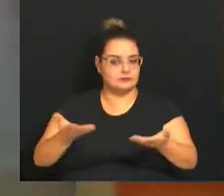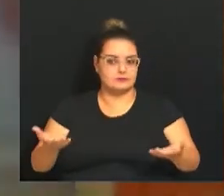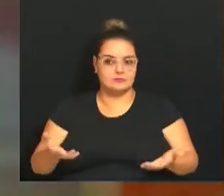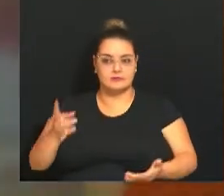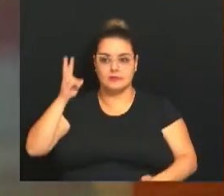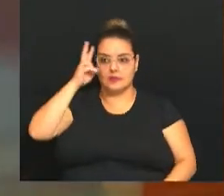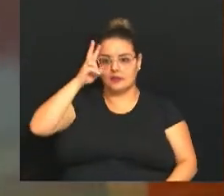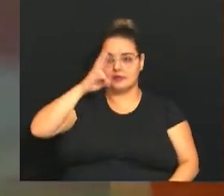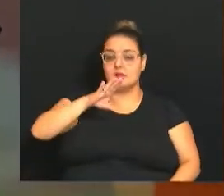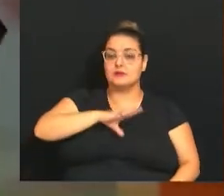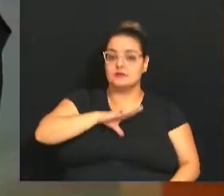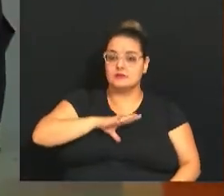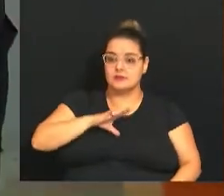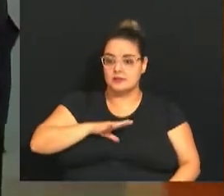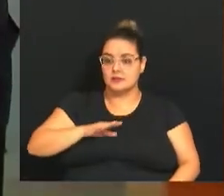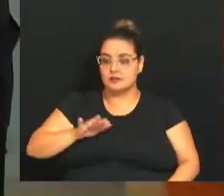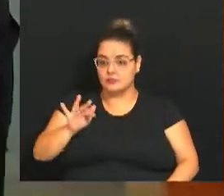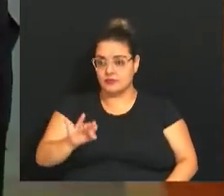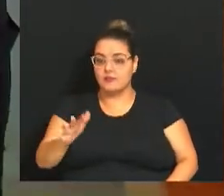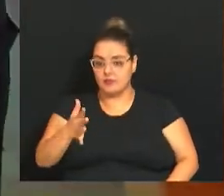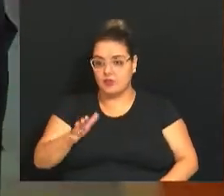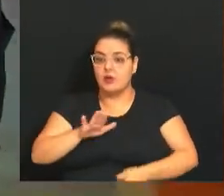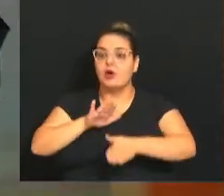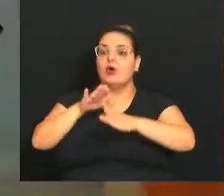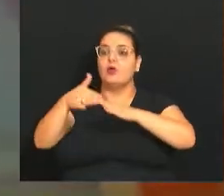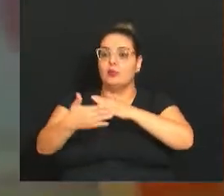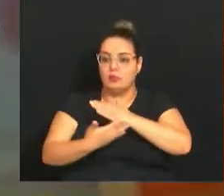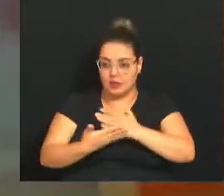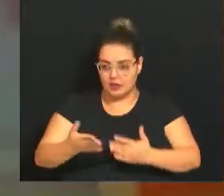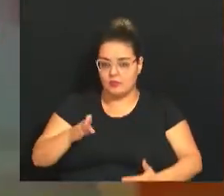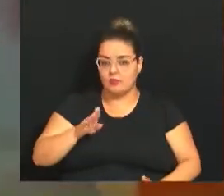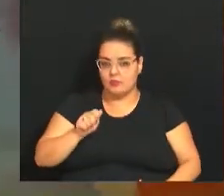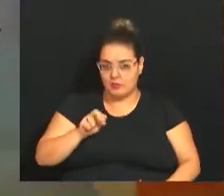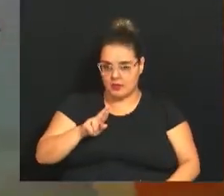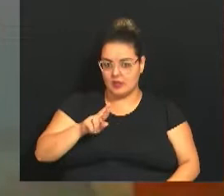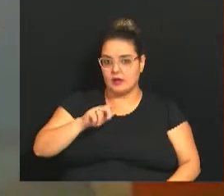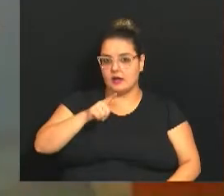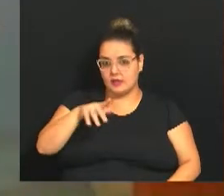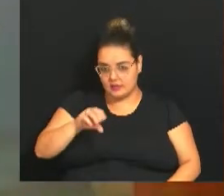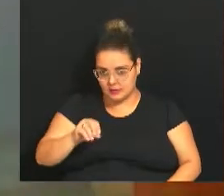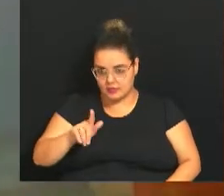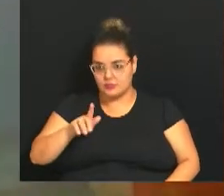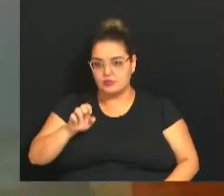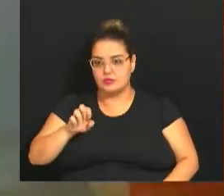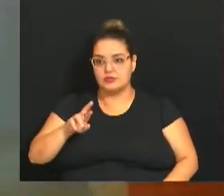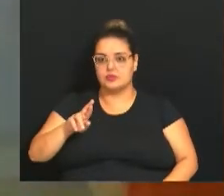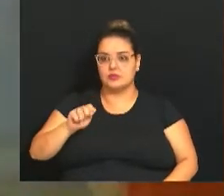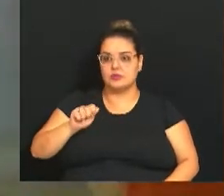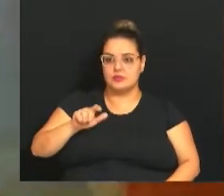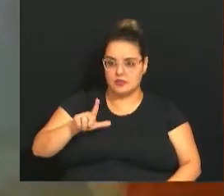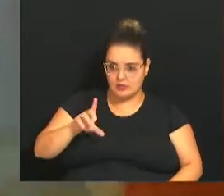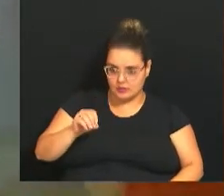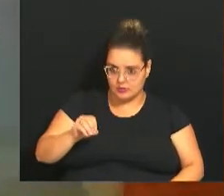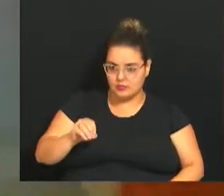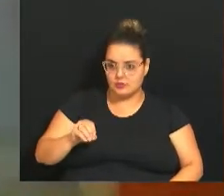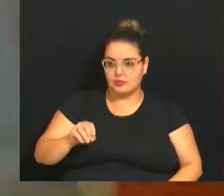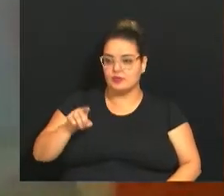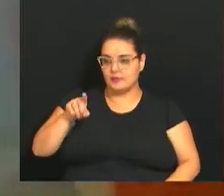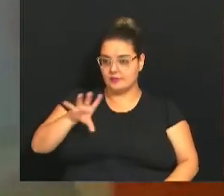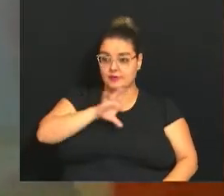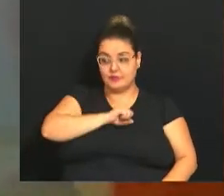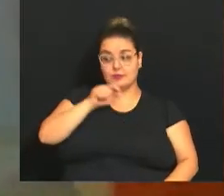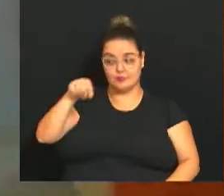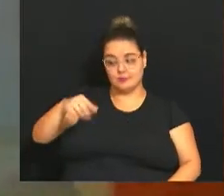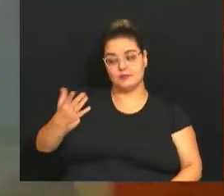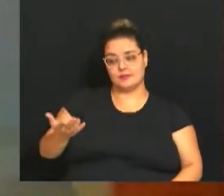cidade universitária é um bairro aqui de Barão Geraldo, que é um distrito, e você gosta bastante aqui, né,